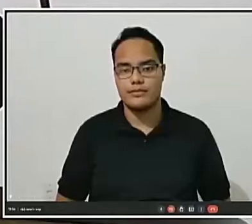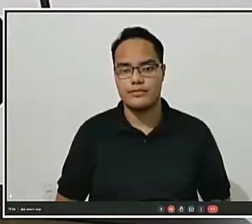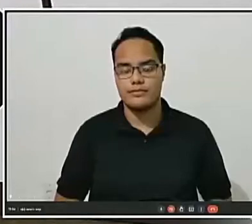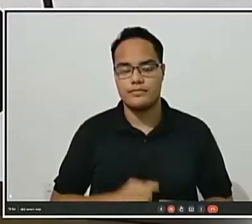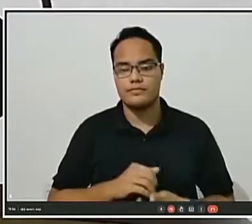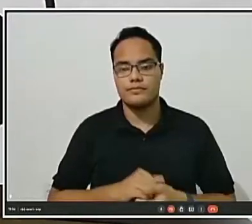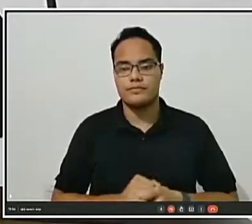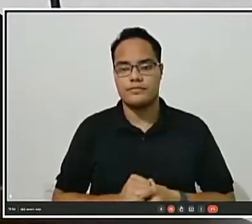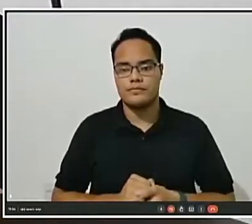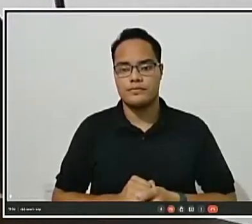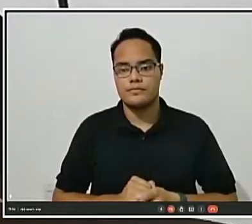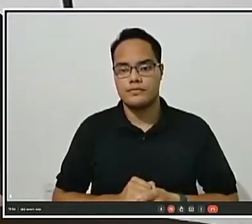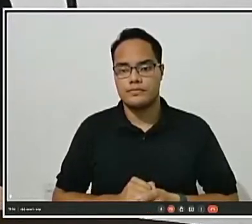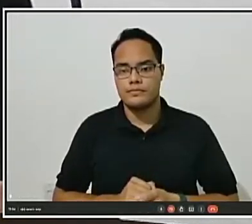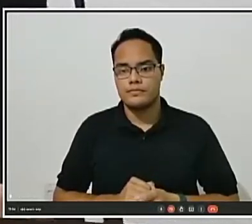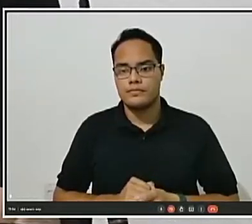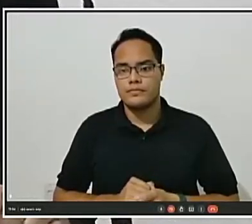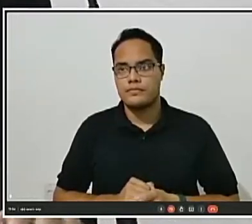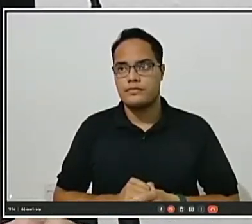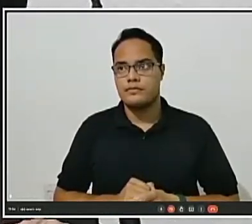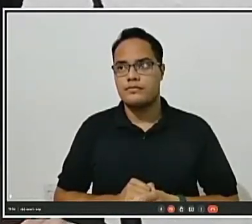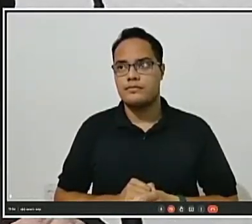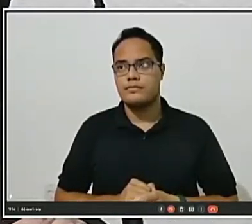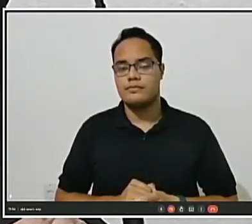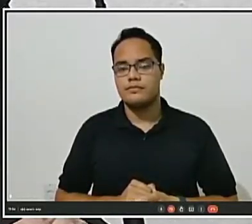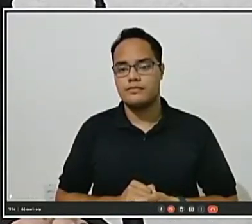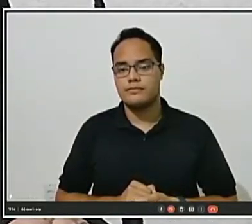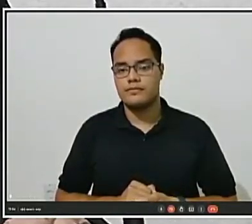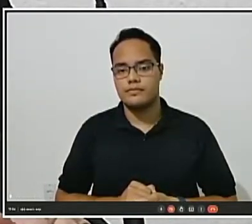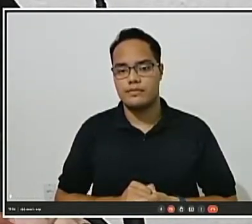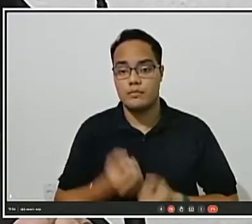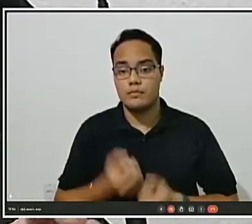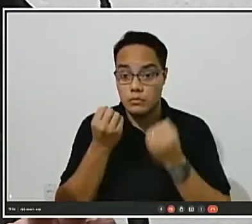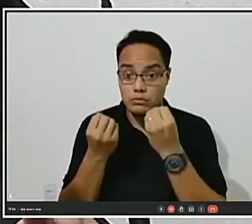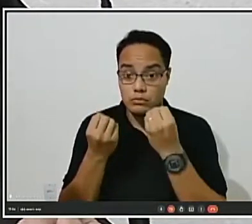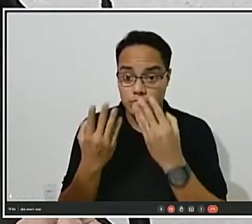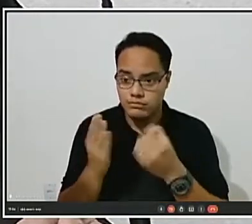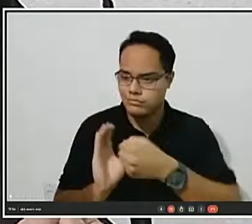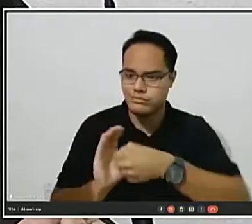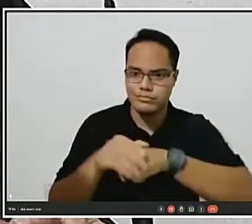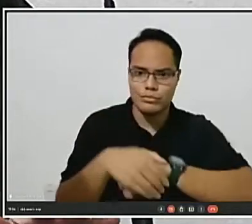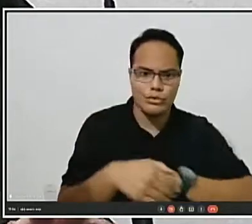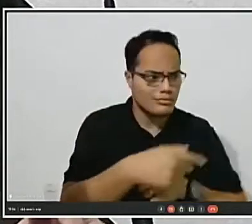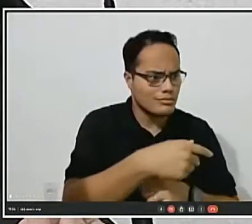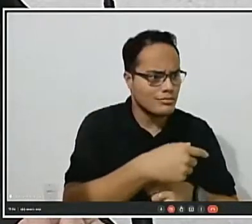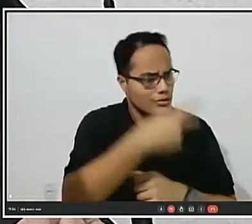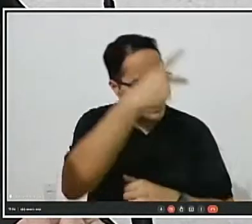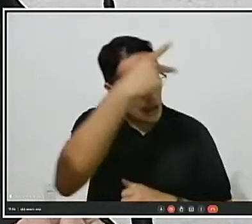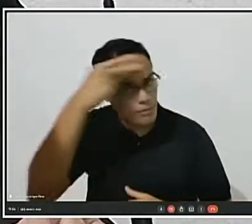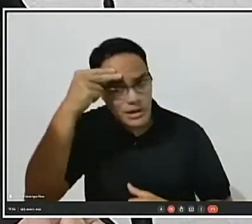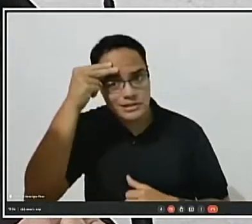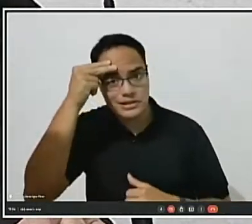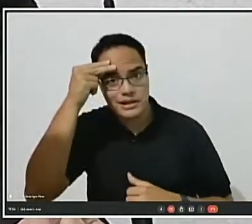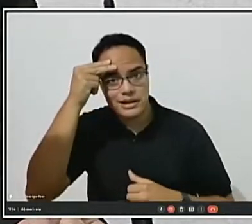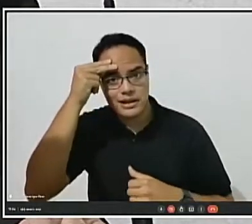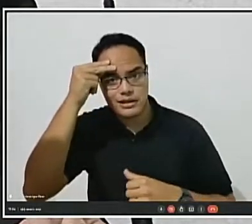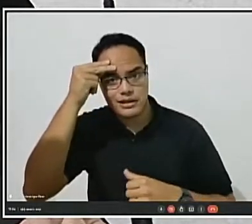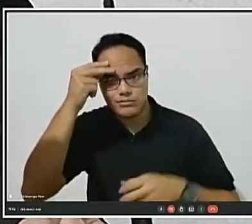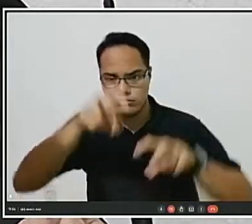Boa noite, senhor presidente, mesa diretora, nobres colegas e quem está nos assistindo aí, funcionários da casa aí.